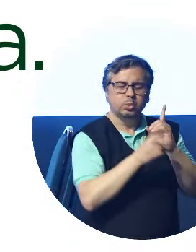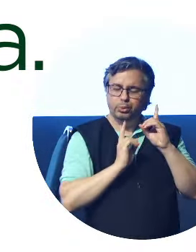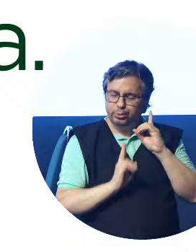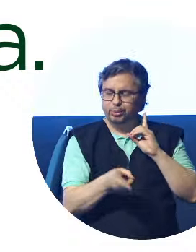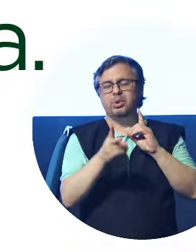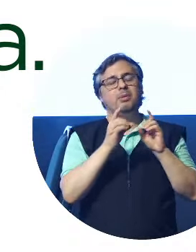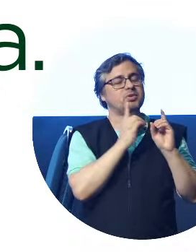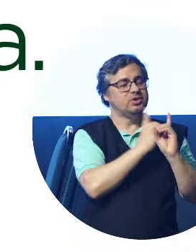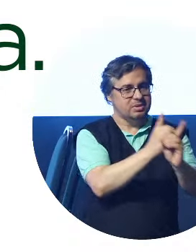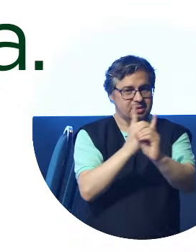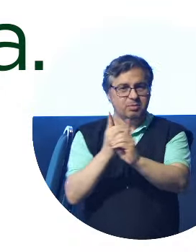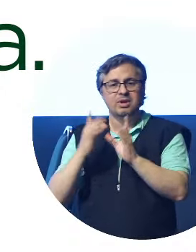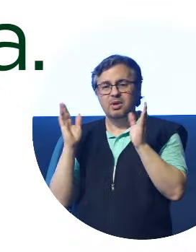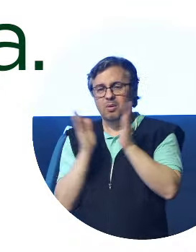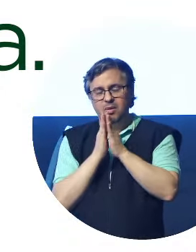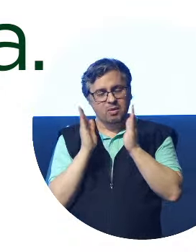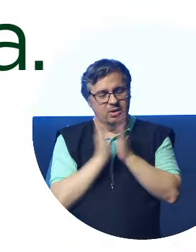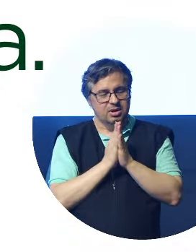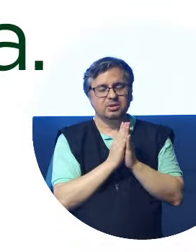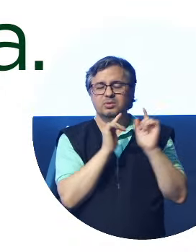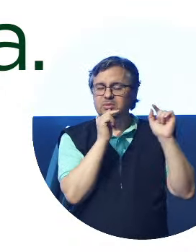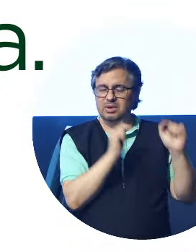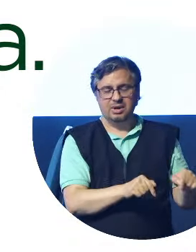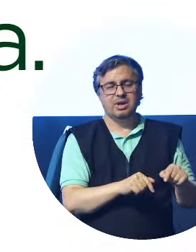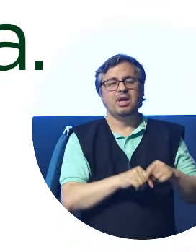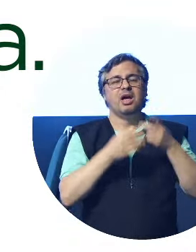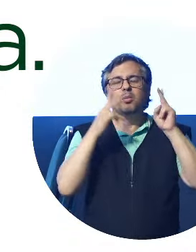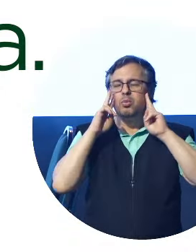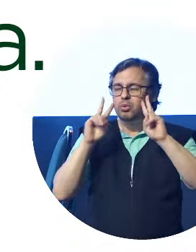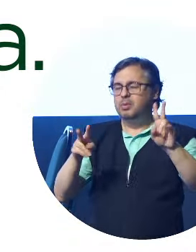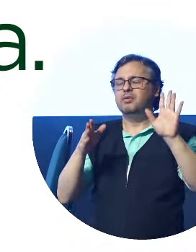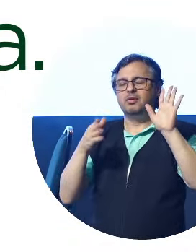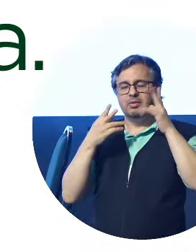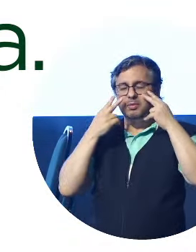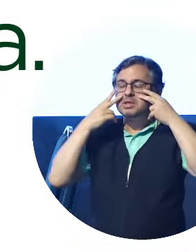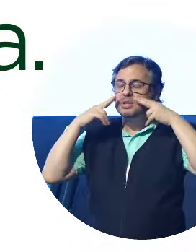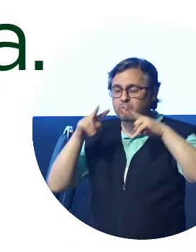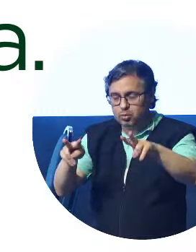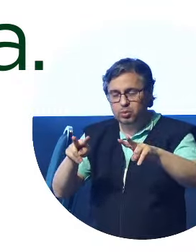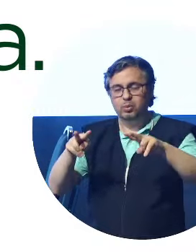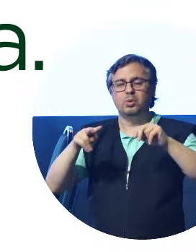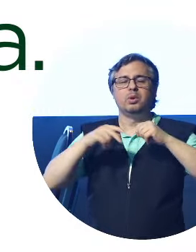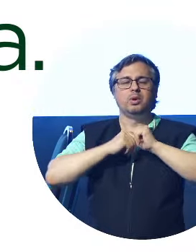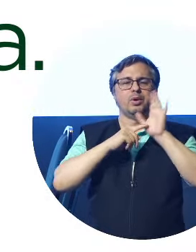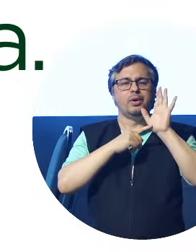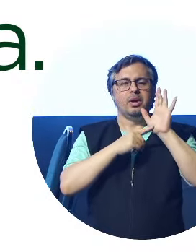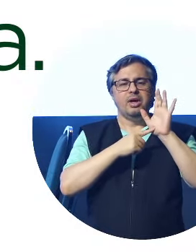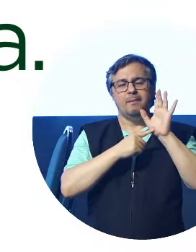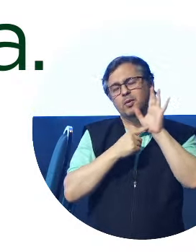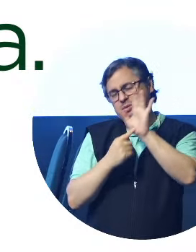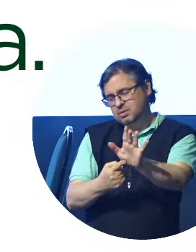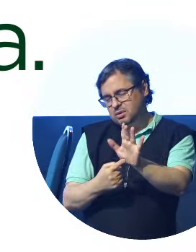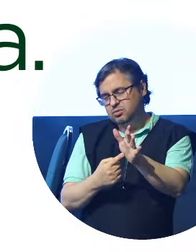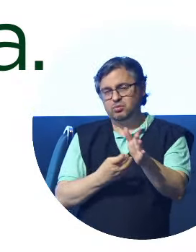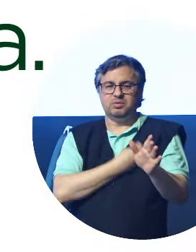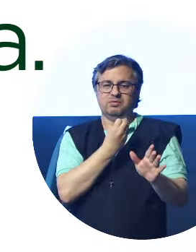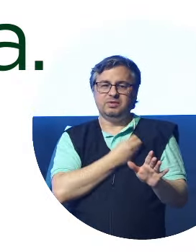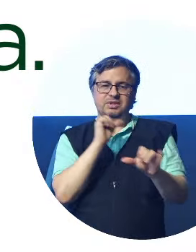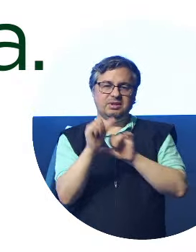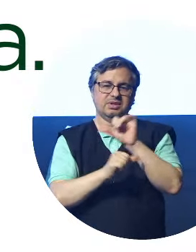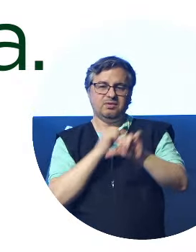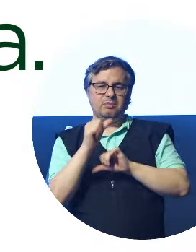do discipulado, já está orando lá em público e dando de fato a testemunho de uma